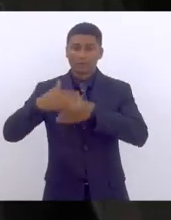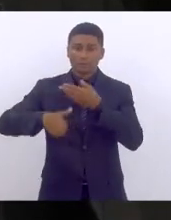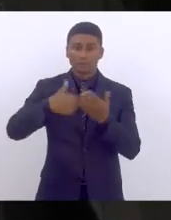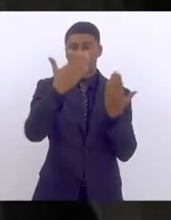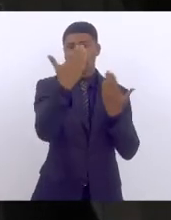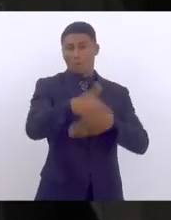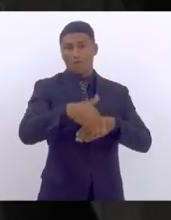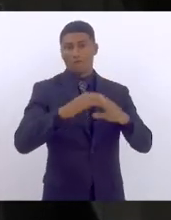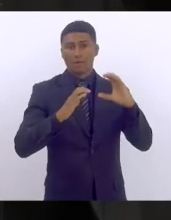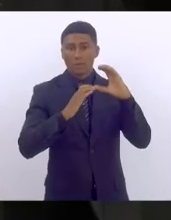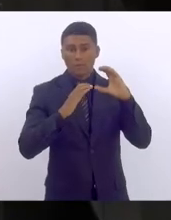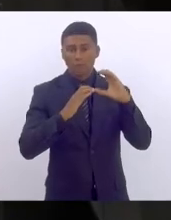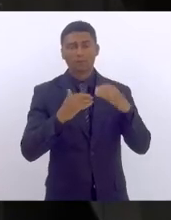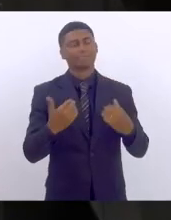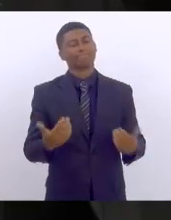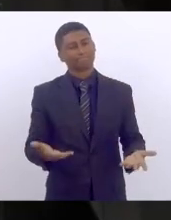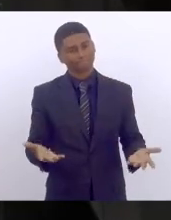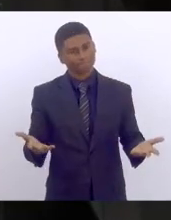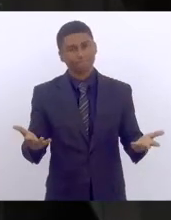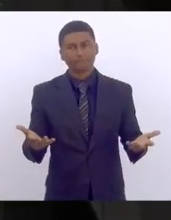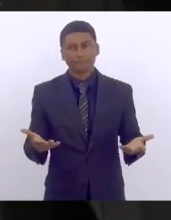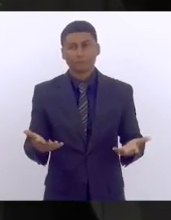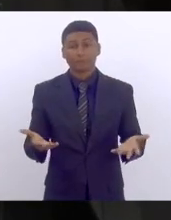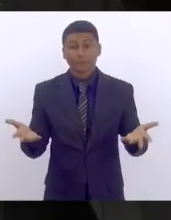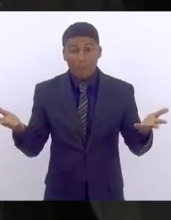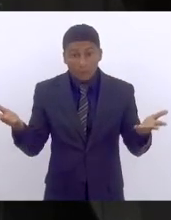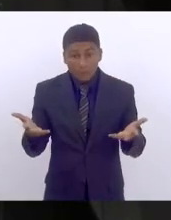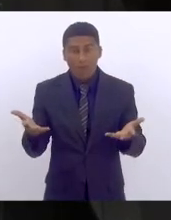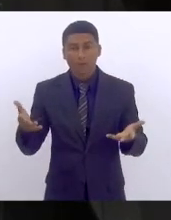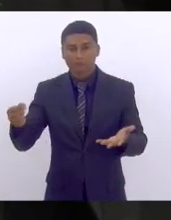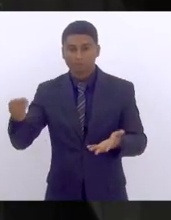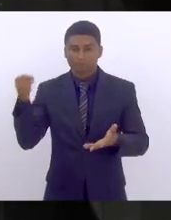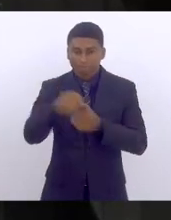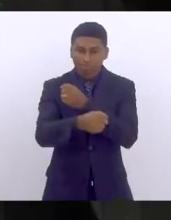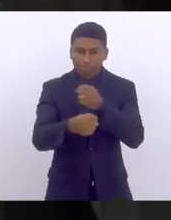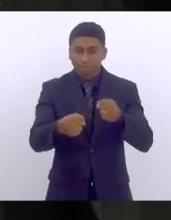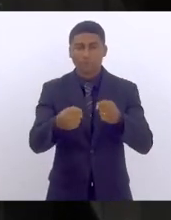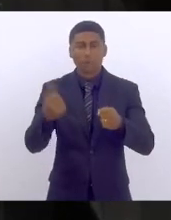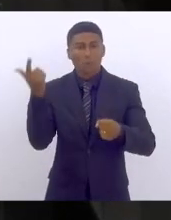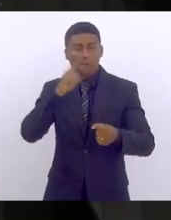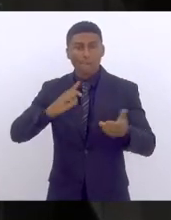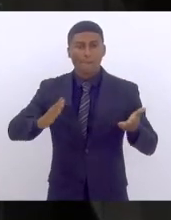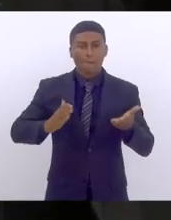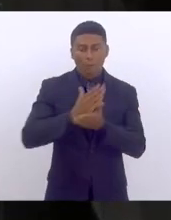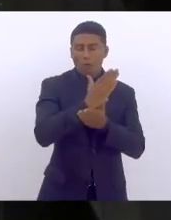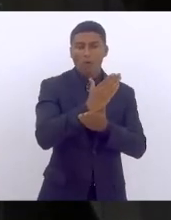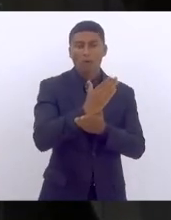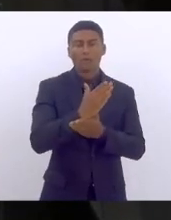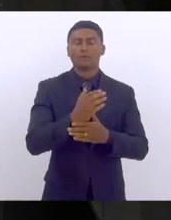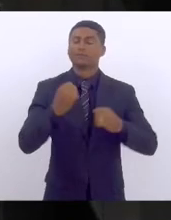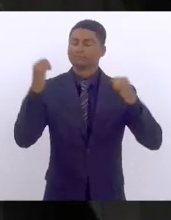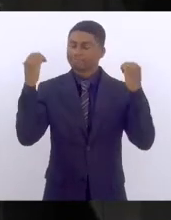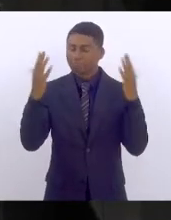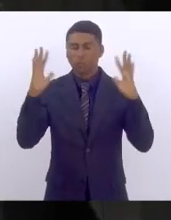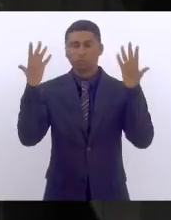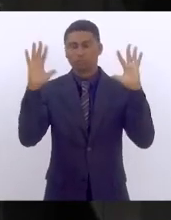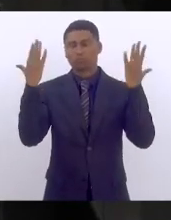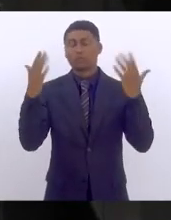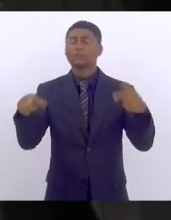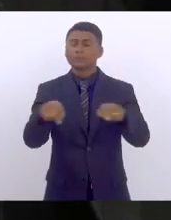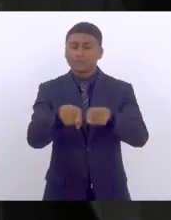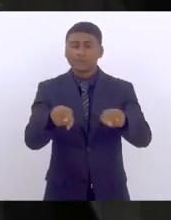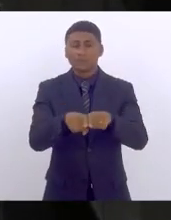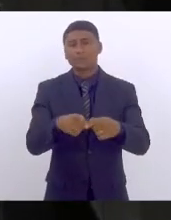que significa celebrar a aprovação num certame desse, no concurso, e, ao mesmo tempo, o que significa a